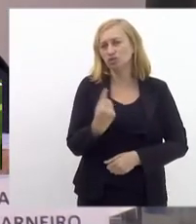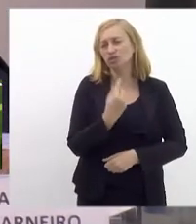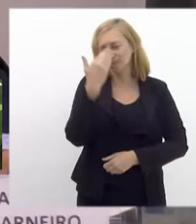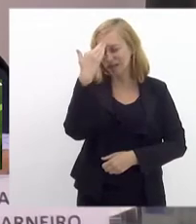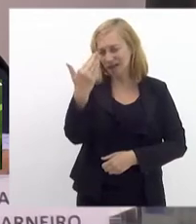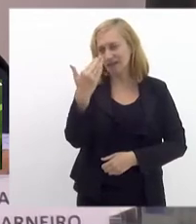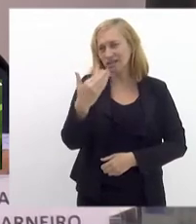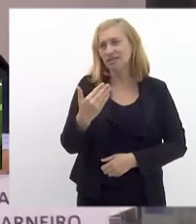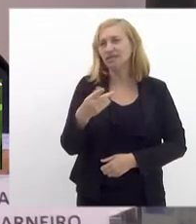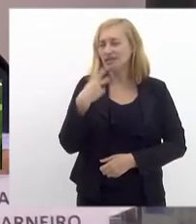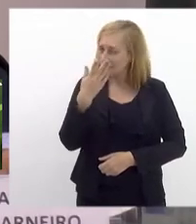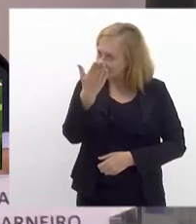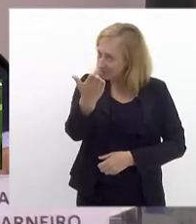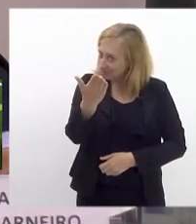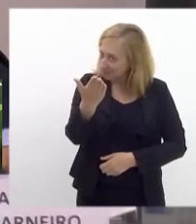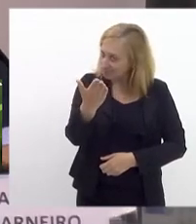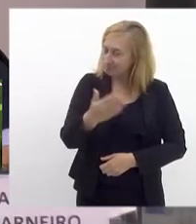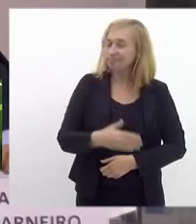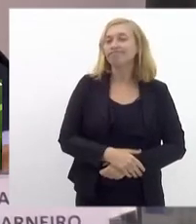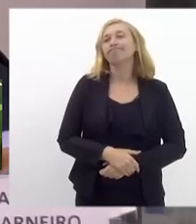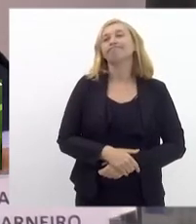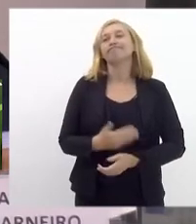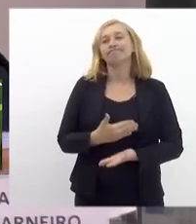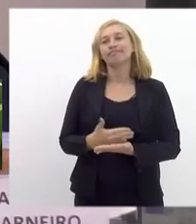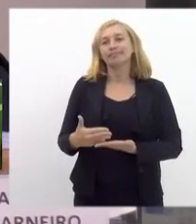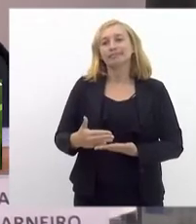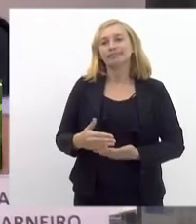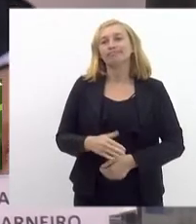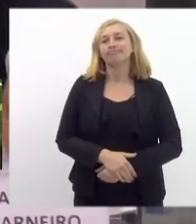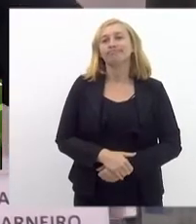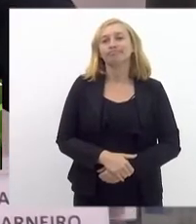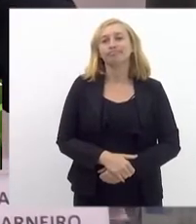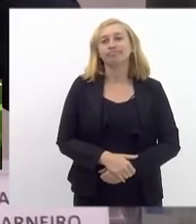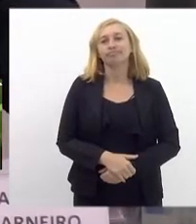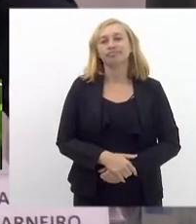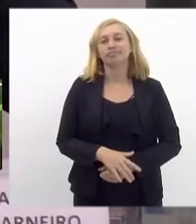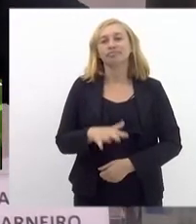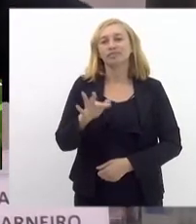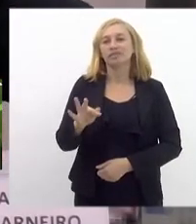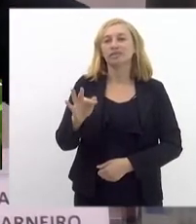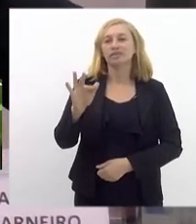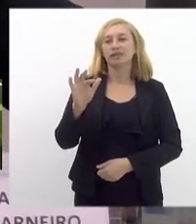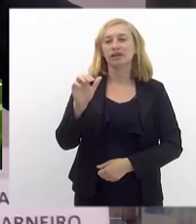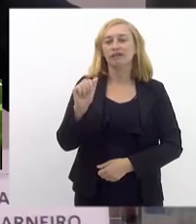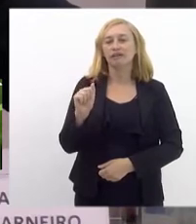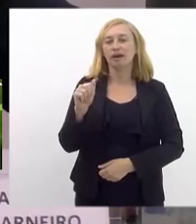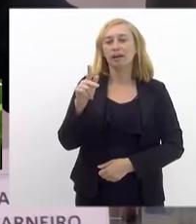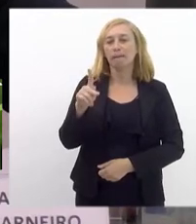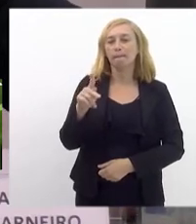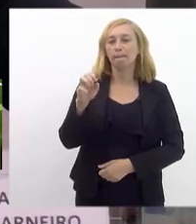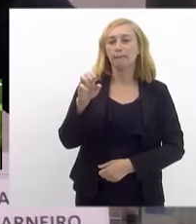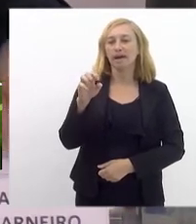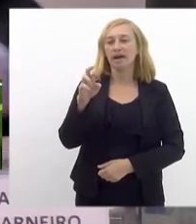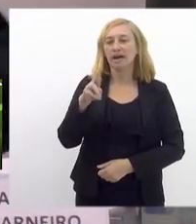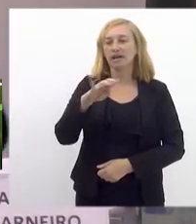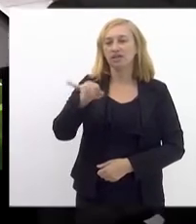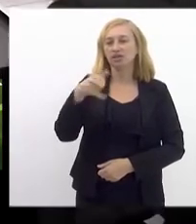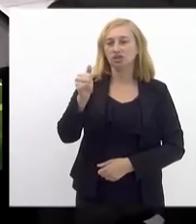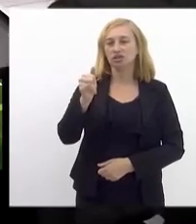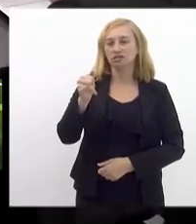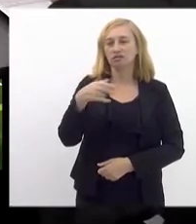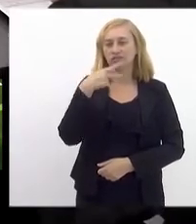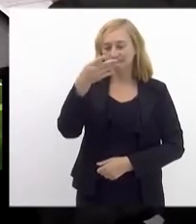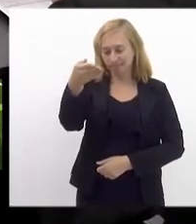obrigado. E você tem a palavra para uma saudação aí, inicial, para que a FAPERJ se pronuncie na sessão de hoje.